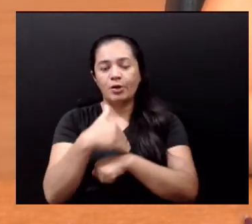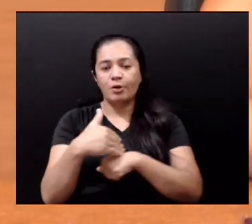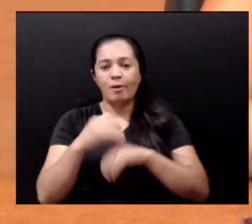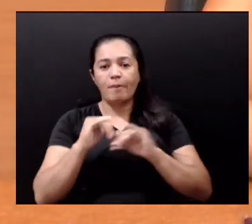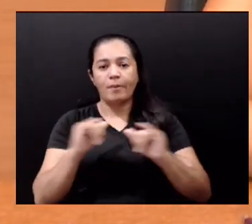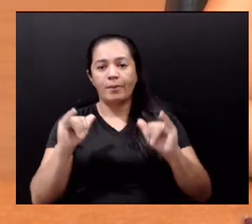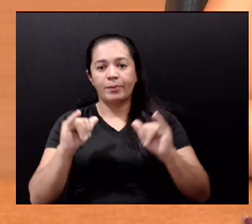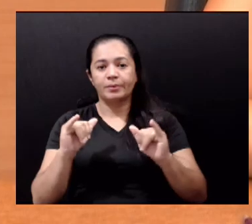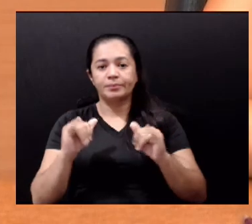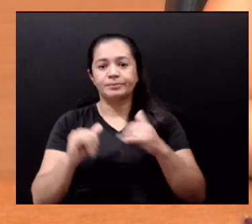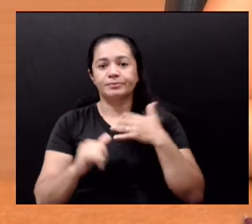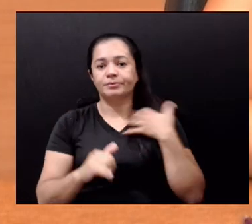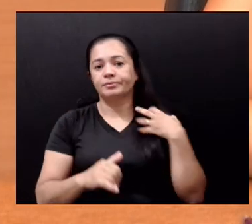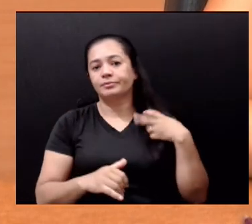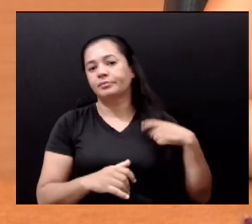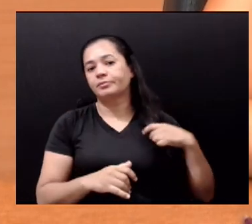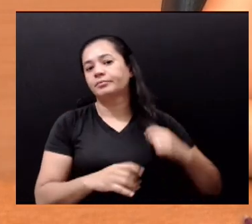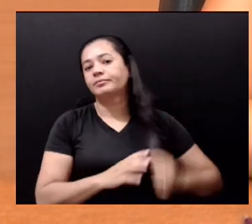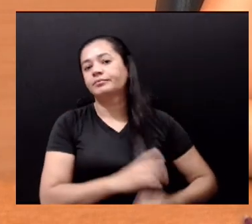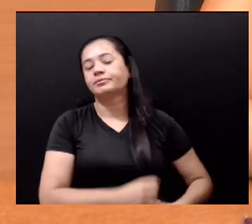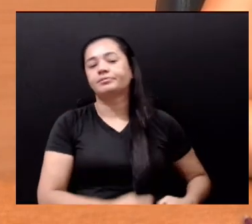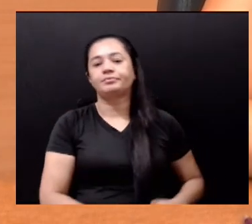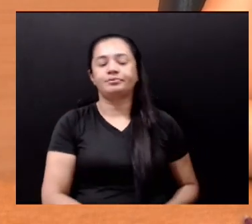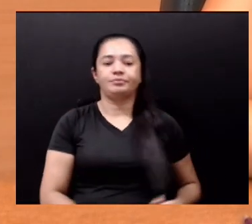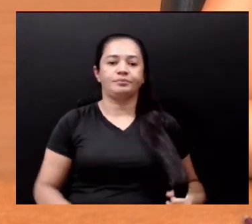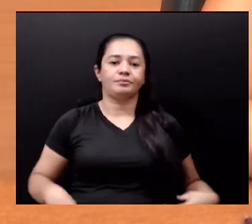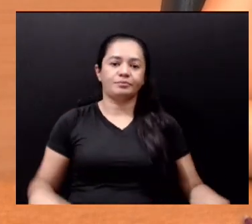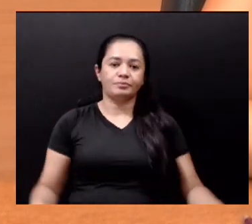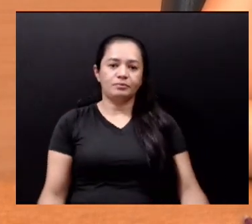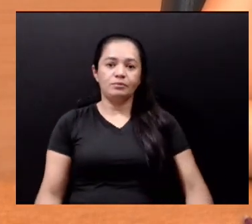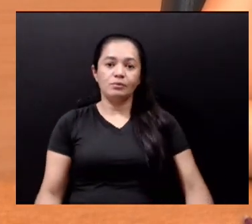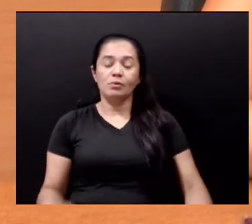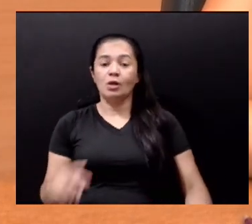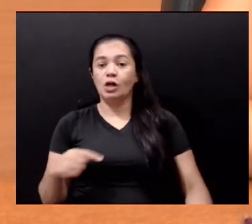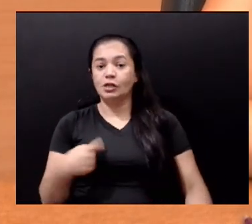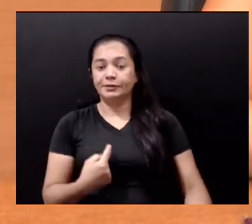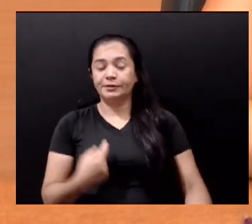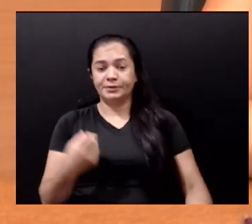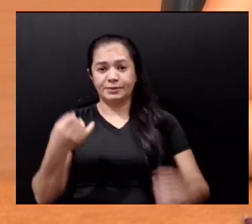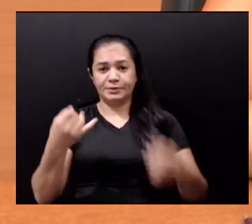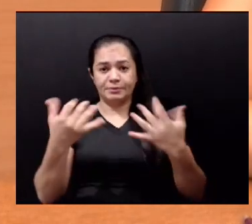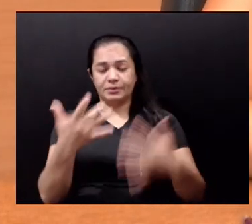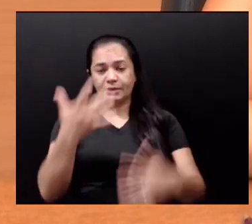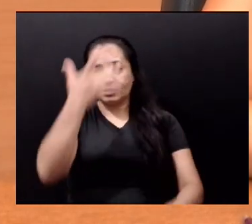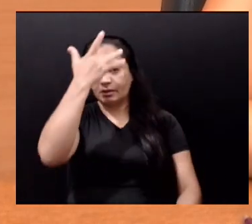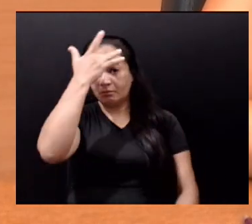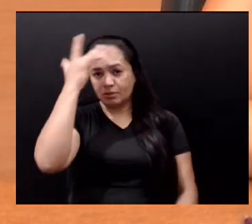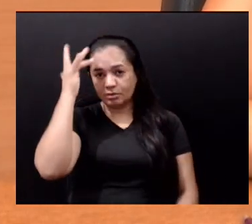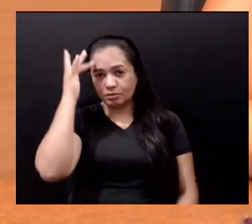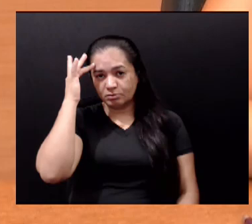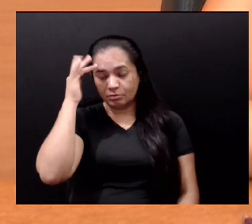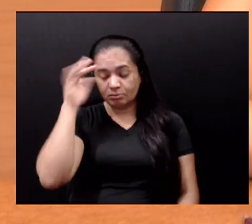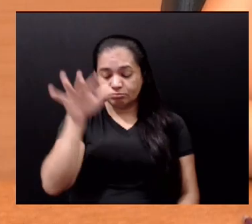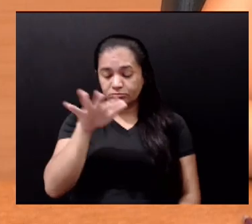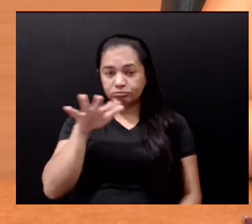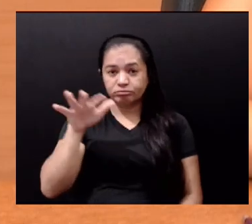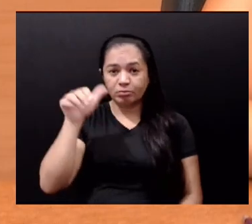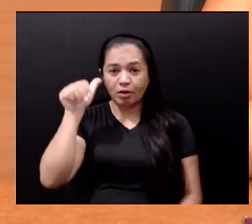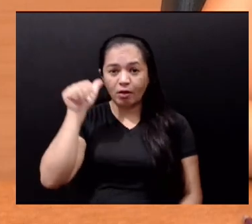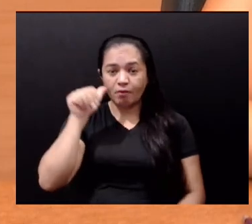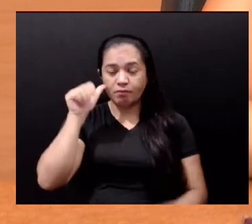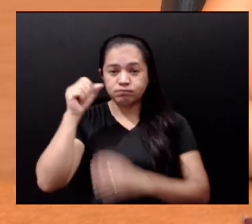né? Quando a gente fala de saúde mental, a partir da ótica do feminismo, nós temos que localizar o